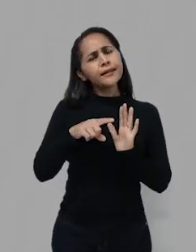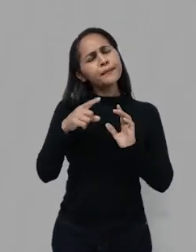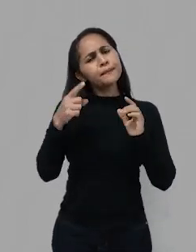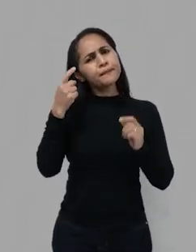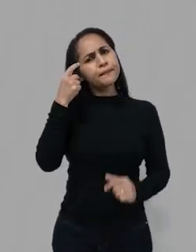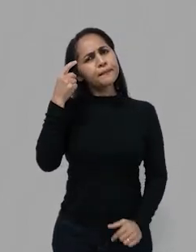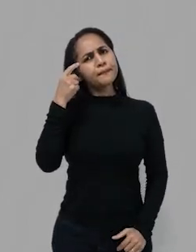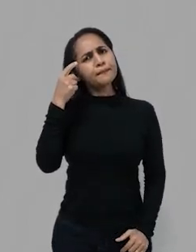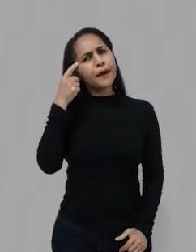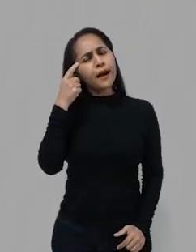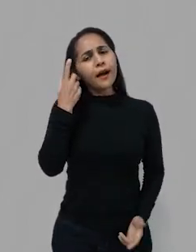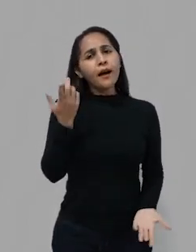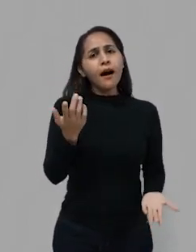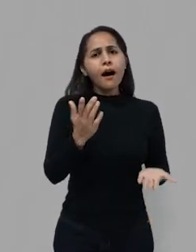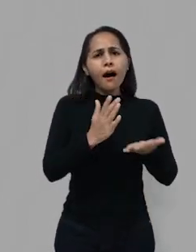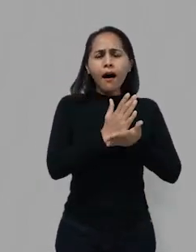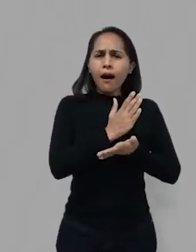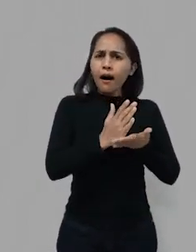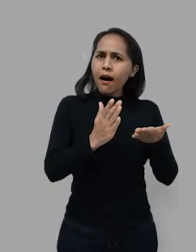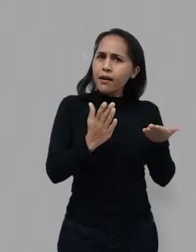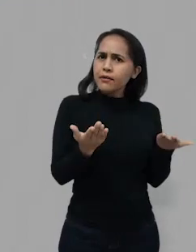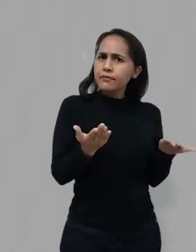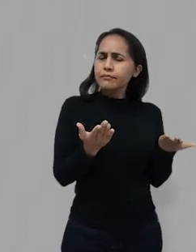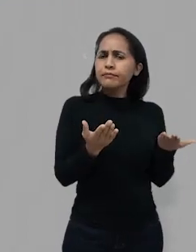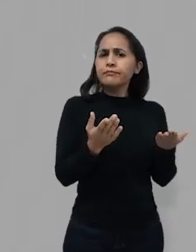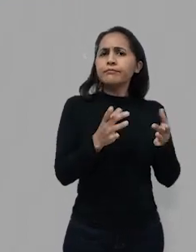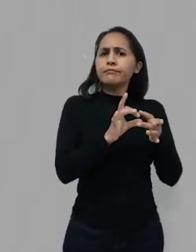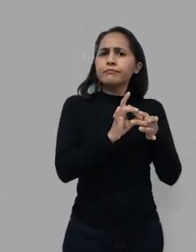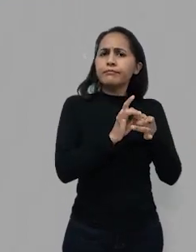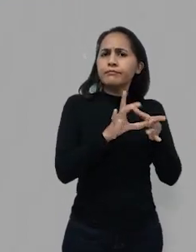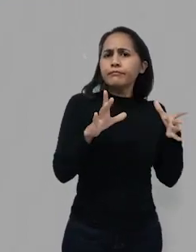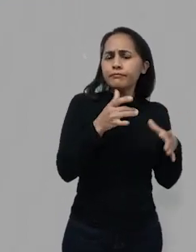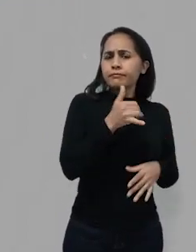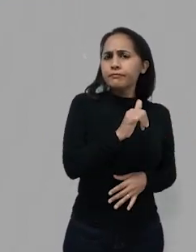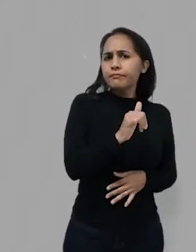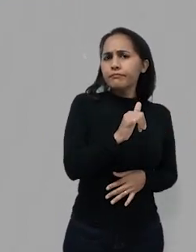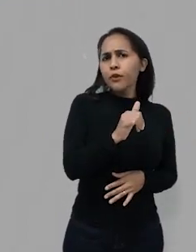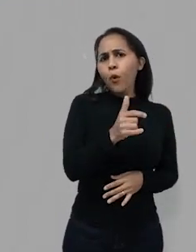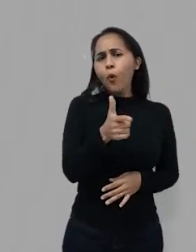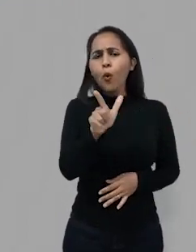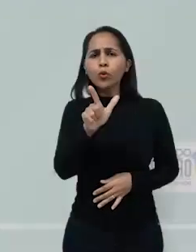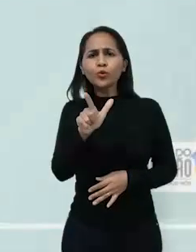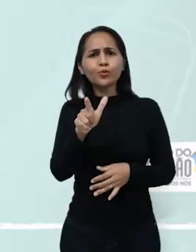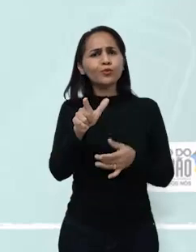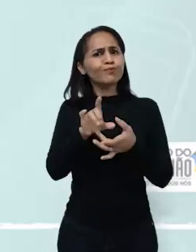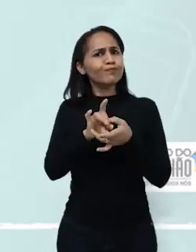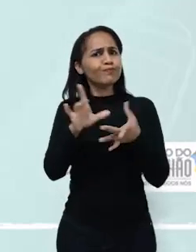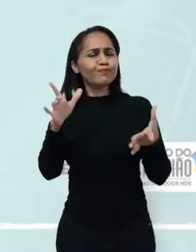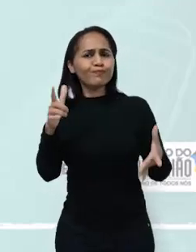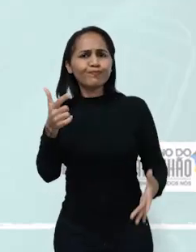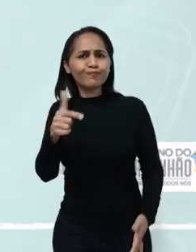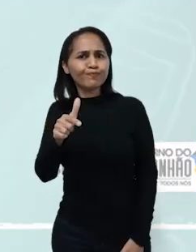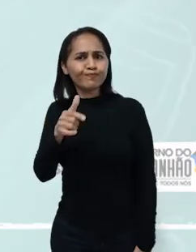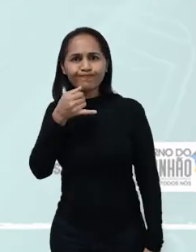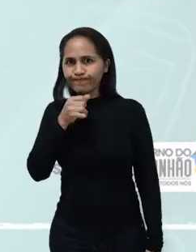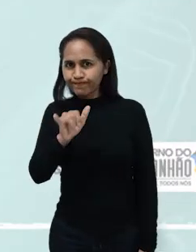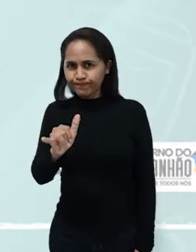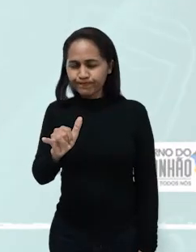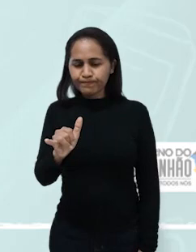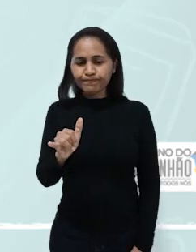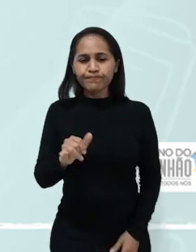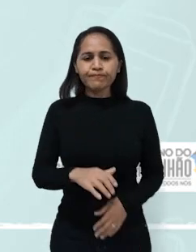por que algumas soluções não conduziam corrente elétrica. A partir daí, ele elabora a ideia da